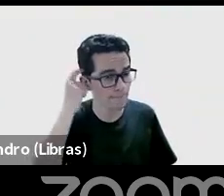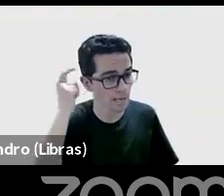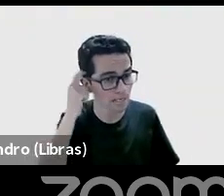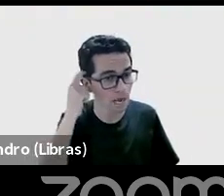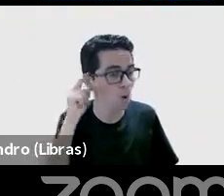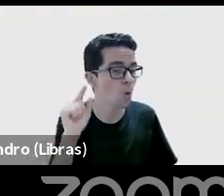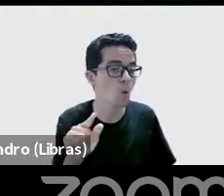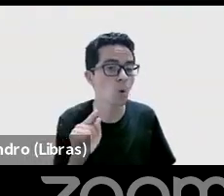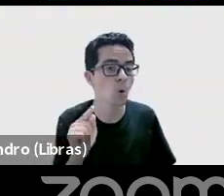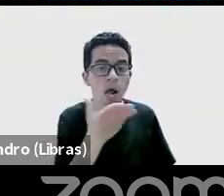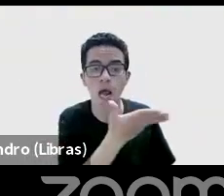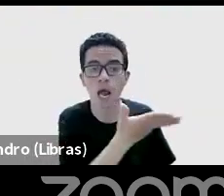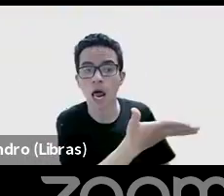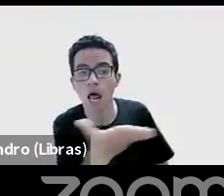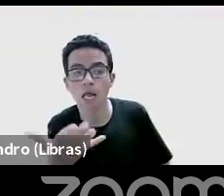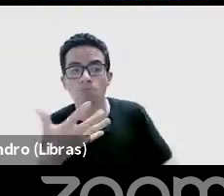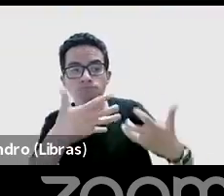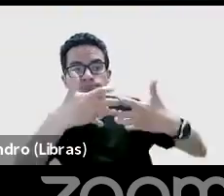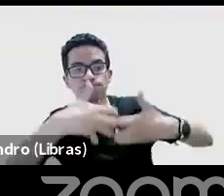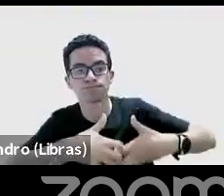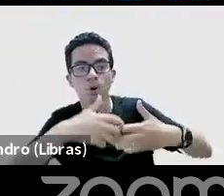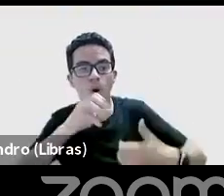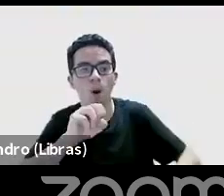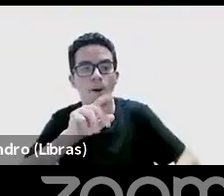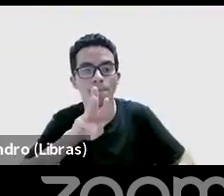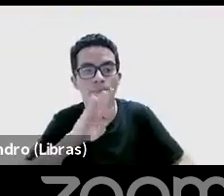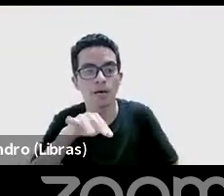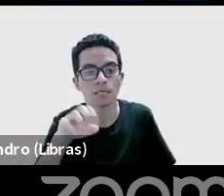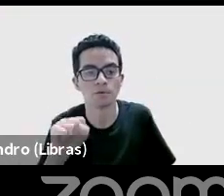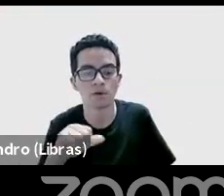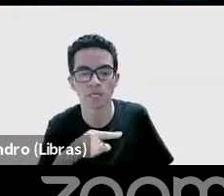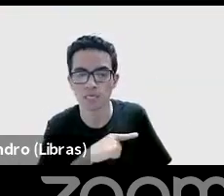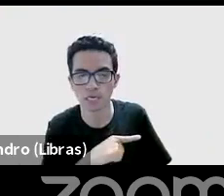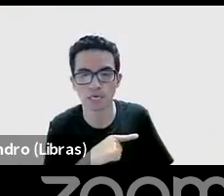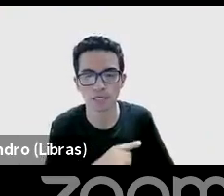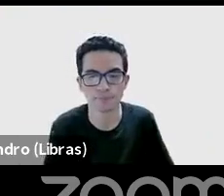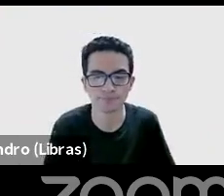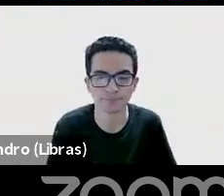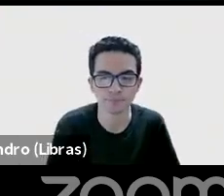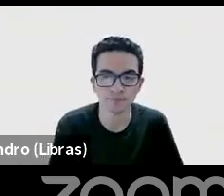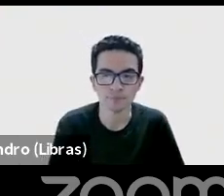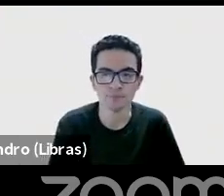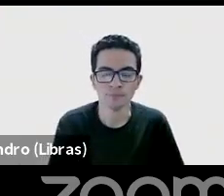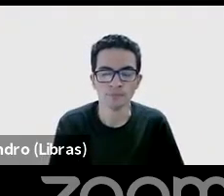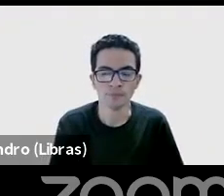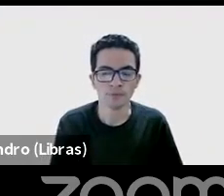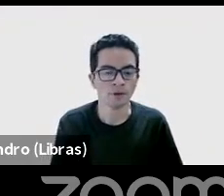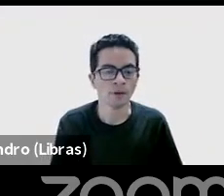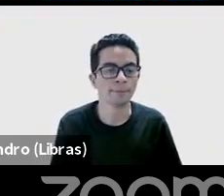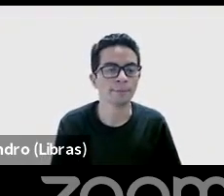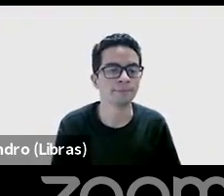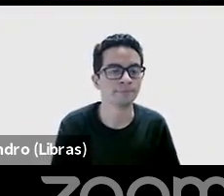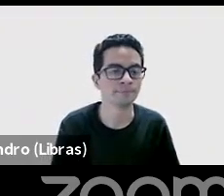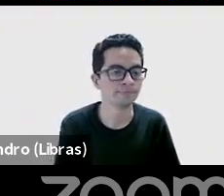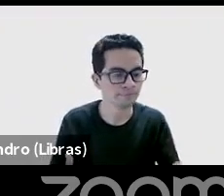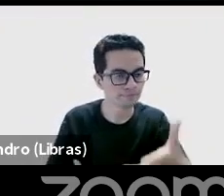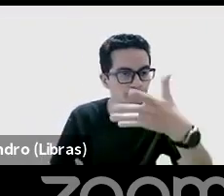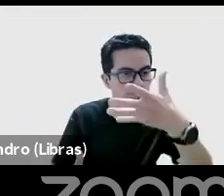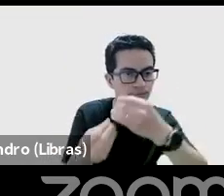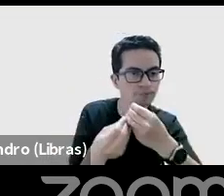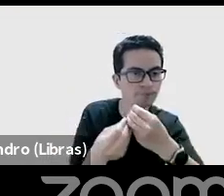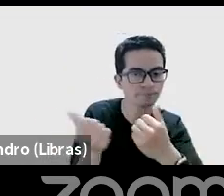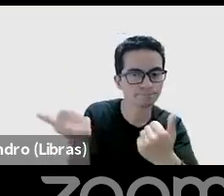isso, né? A gente pensar um pouco nesses operativos, né? Que nos realoquem no lugar do